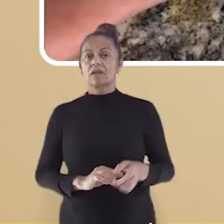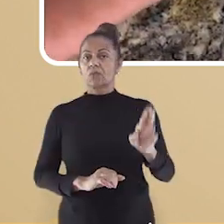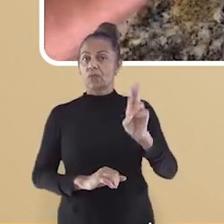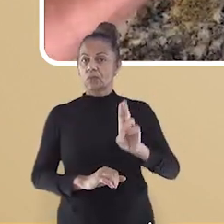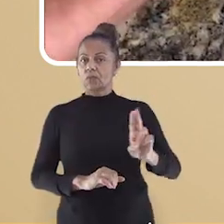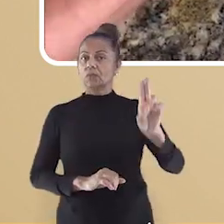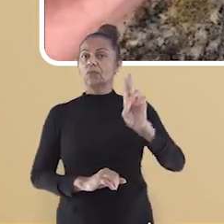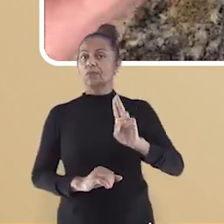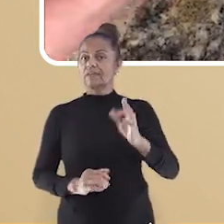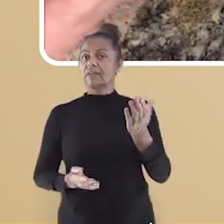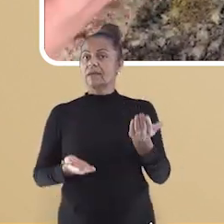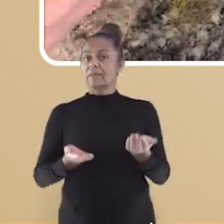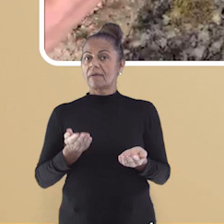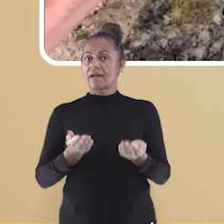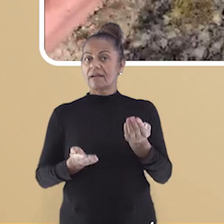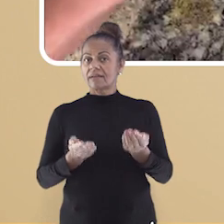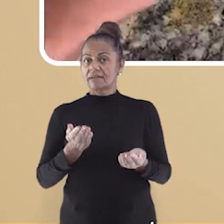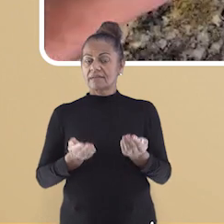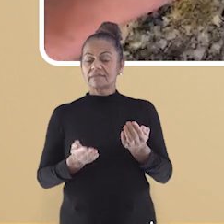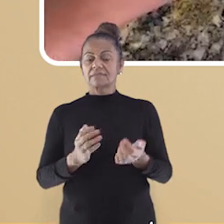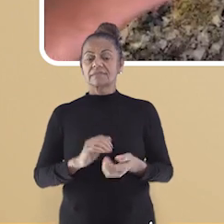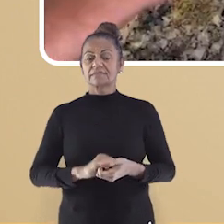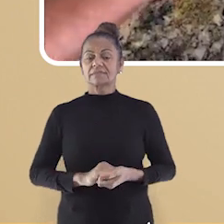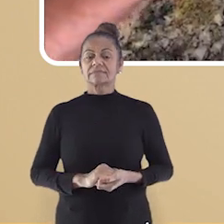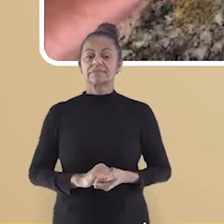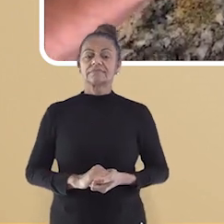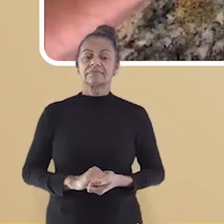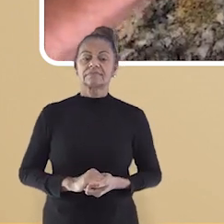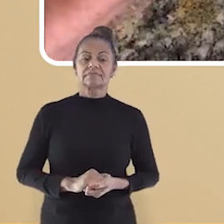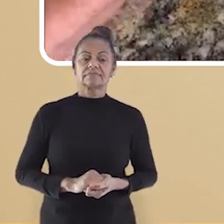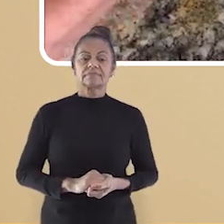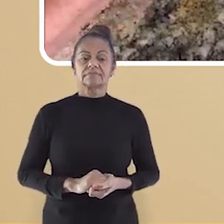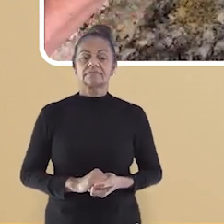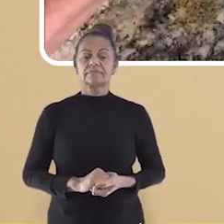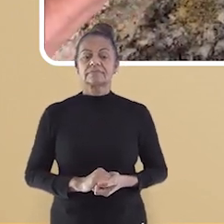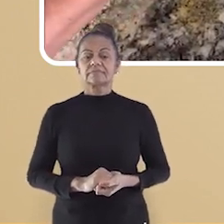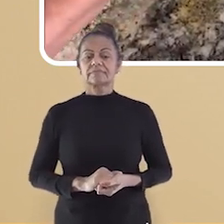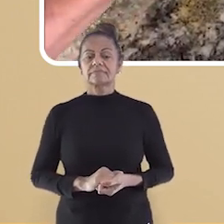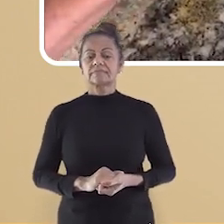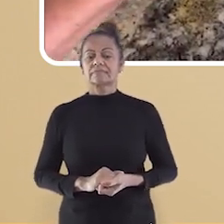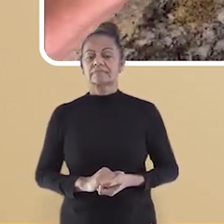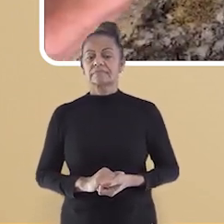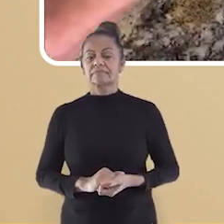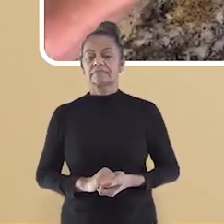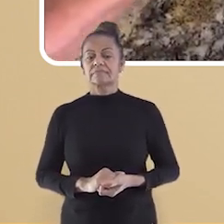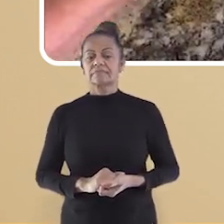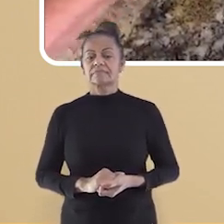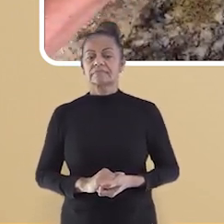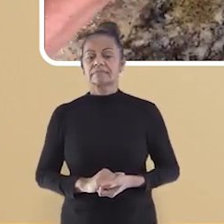Novamente aí usando a balança para medir a massa agora do açúcar.